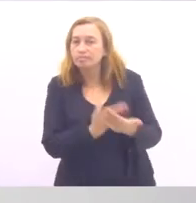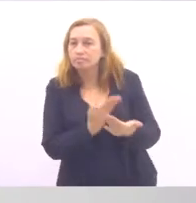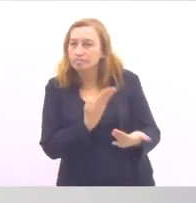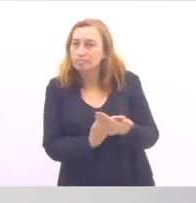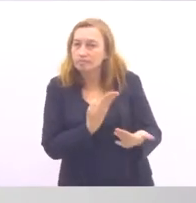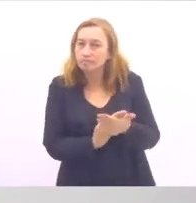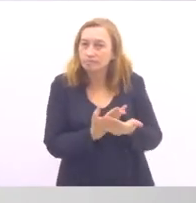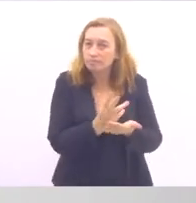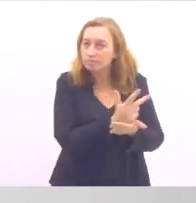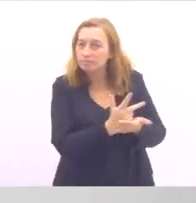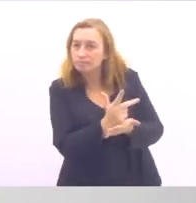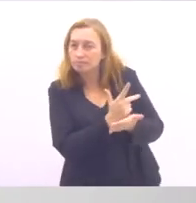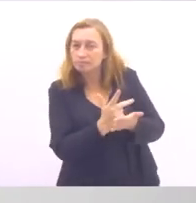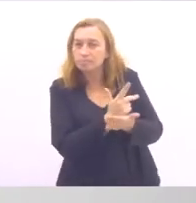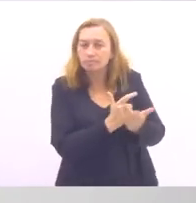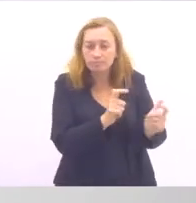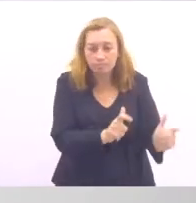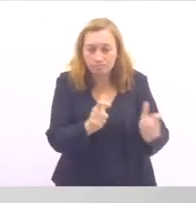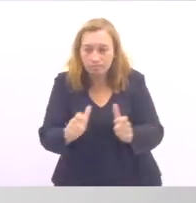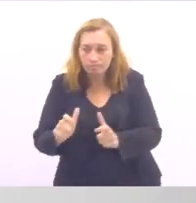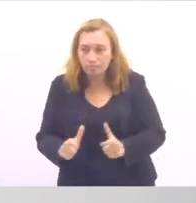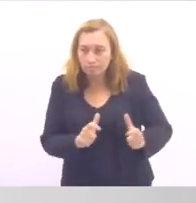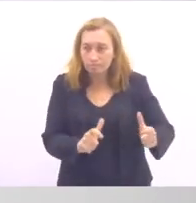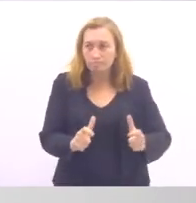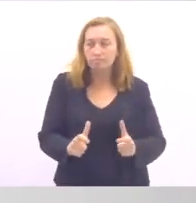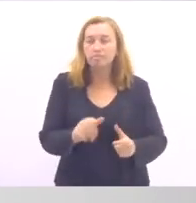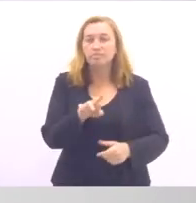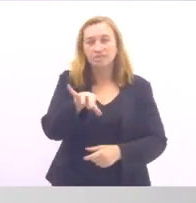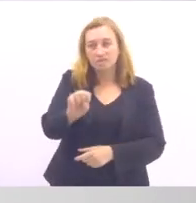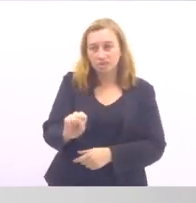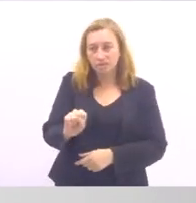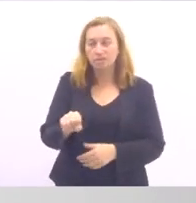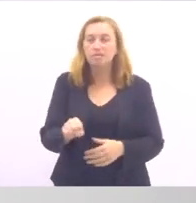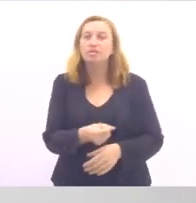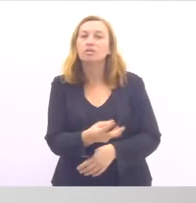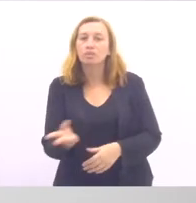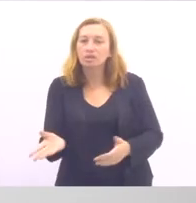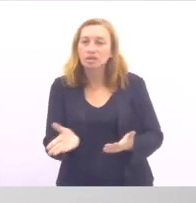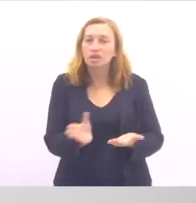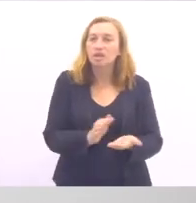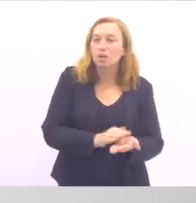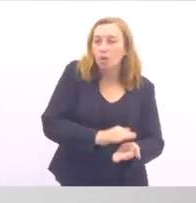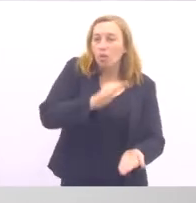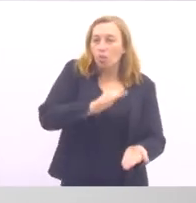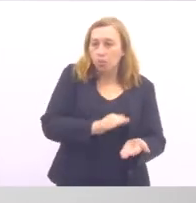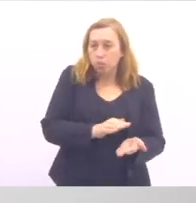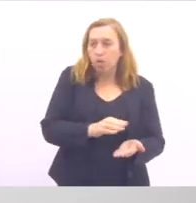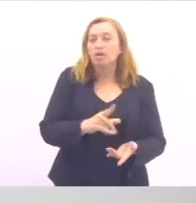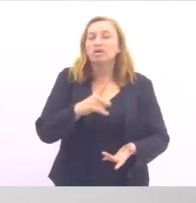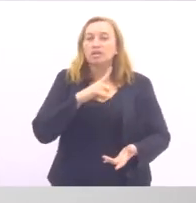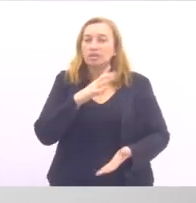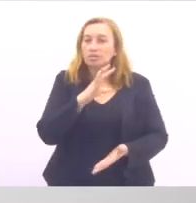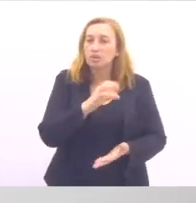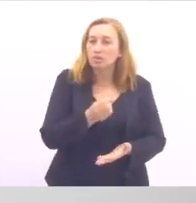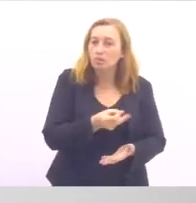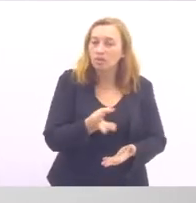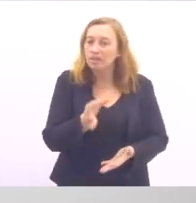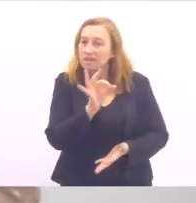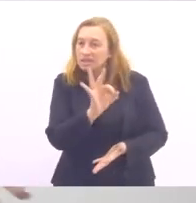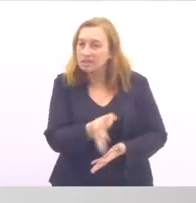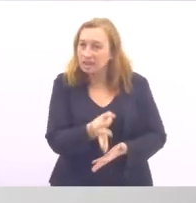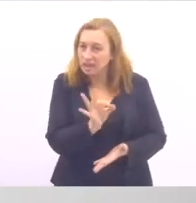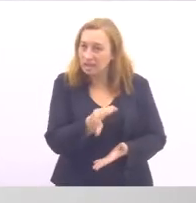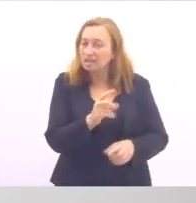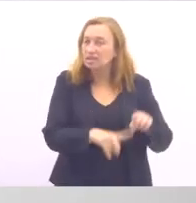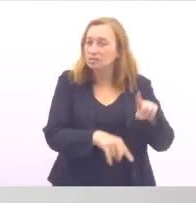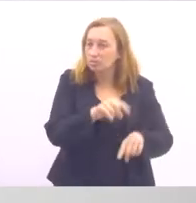e mapeando esses resíduos, essas quantidades, para que a gente tenha um diagnóstico, né?